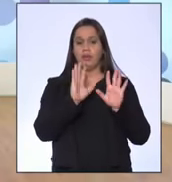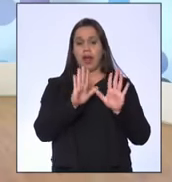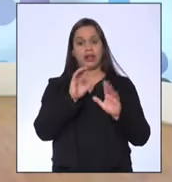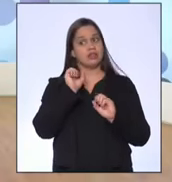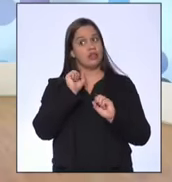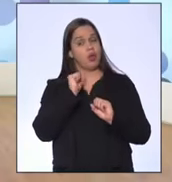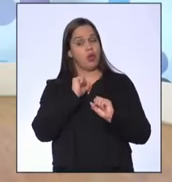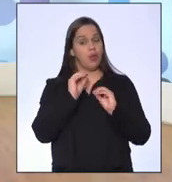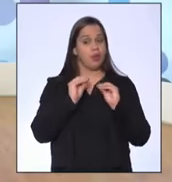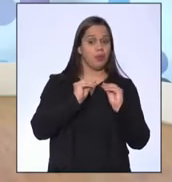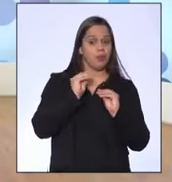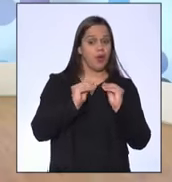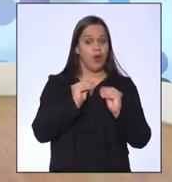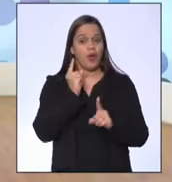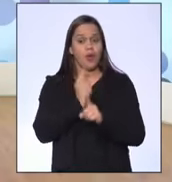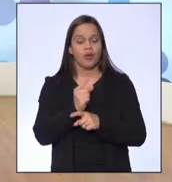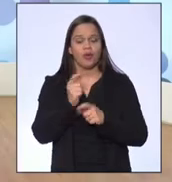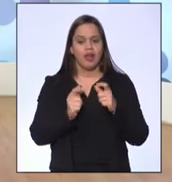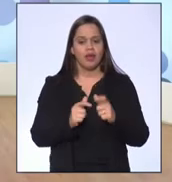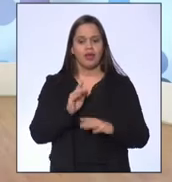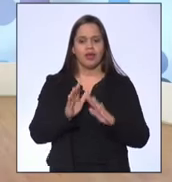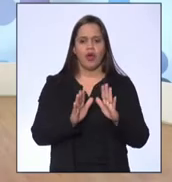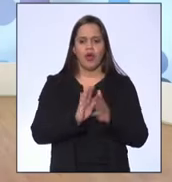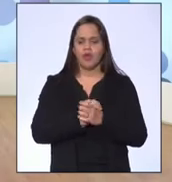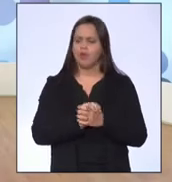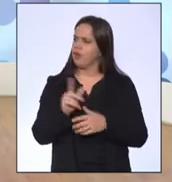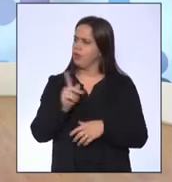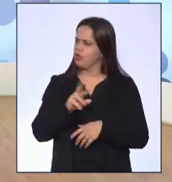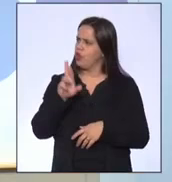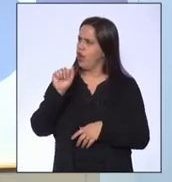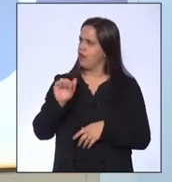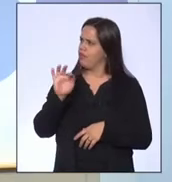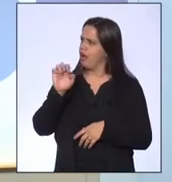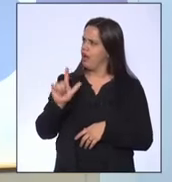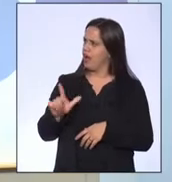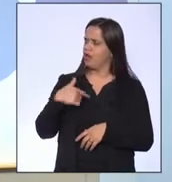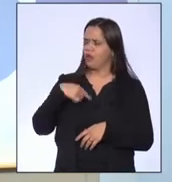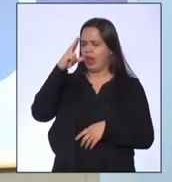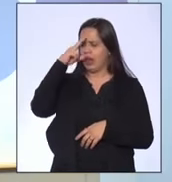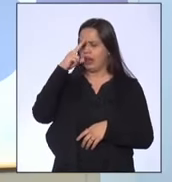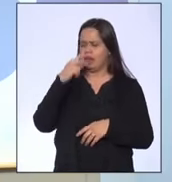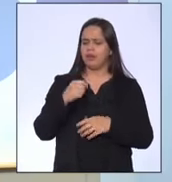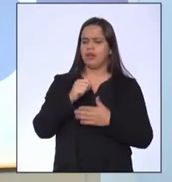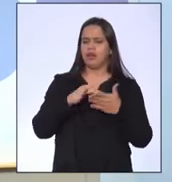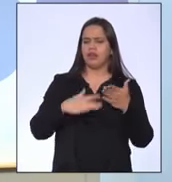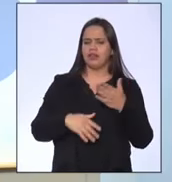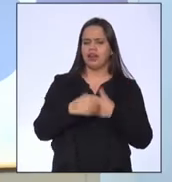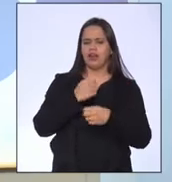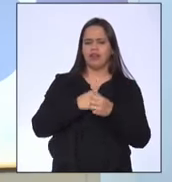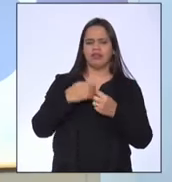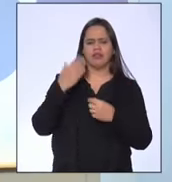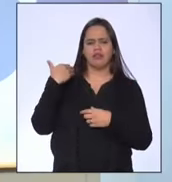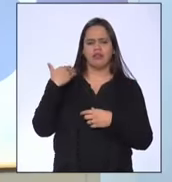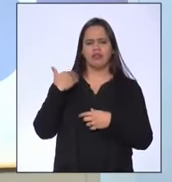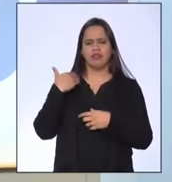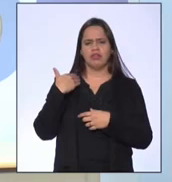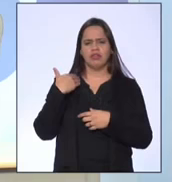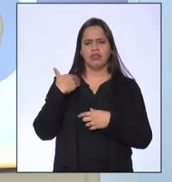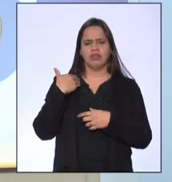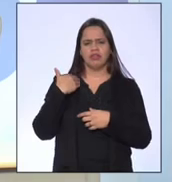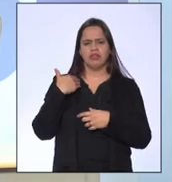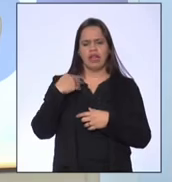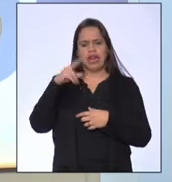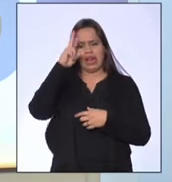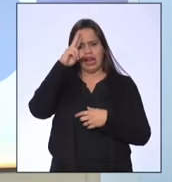mais ou menos aonde eles se encontram. Professor Rafael, estou relembrando aqui daquela atividade ainda lá no início dos 10 primeiros, 8 primeiros